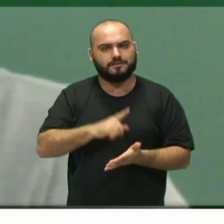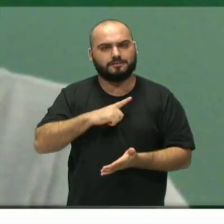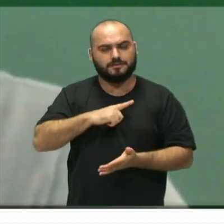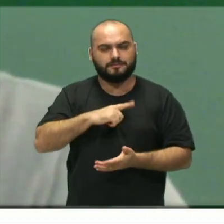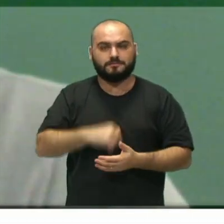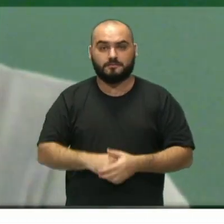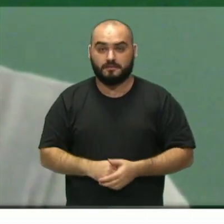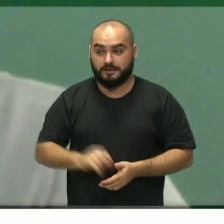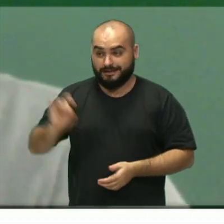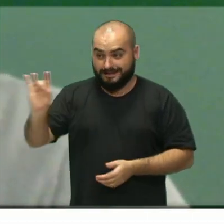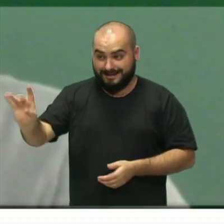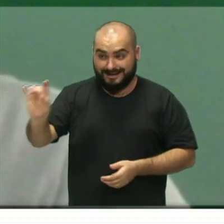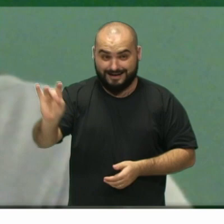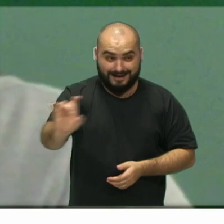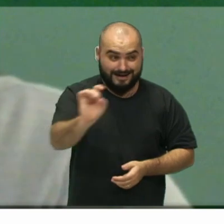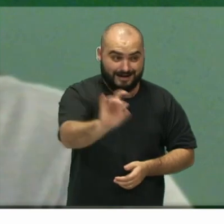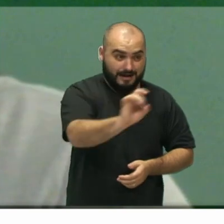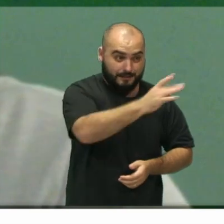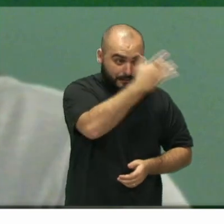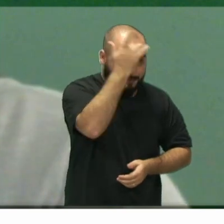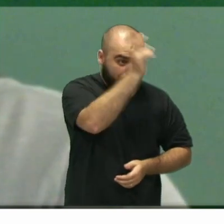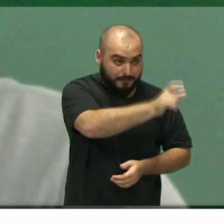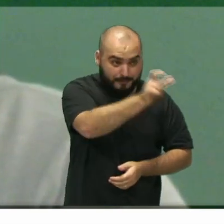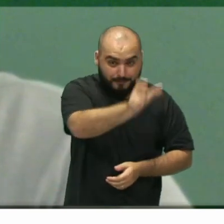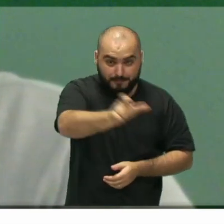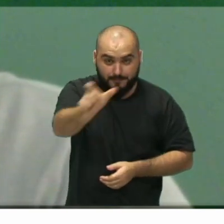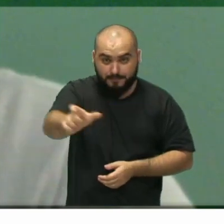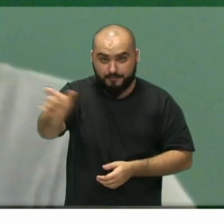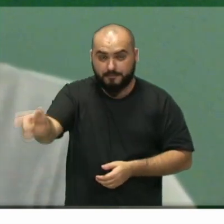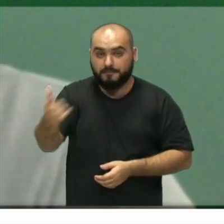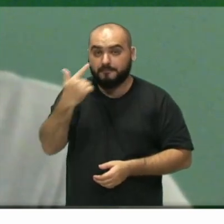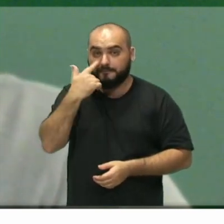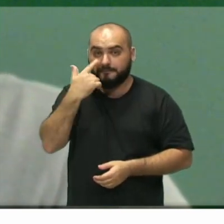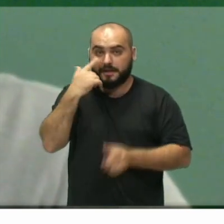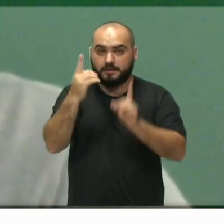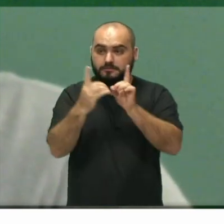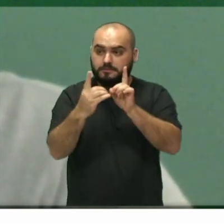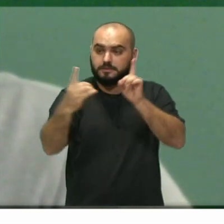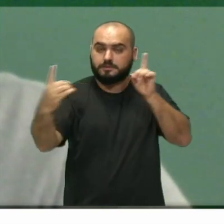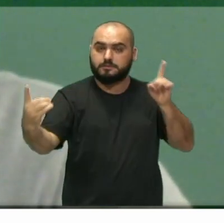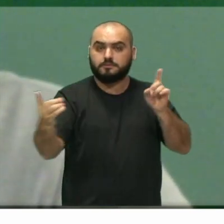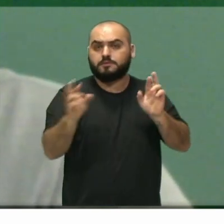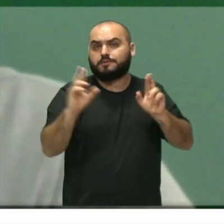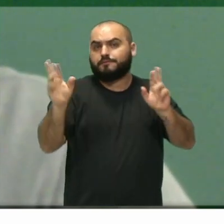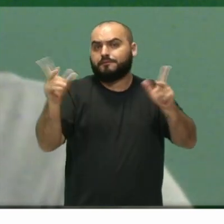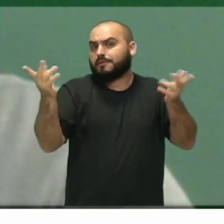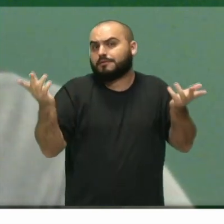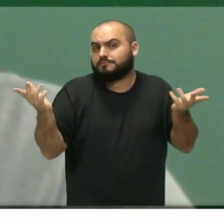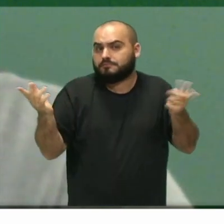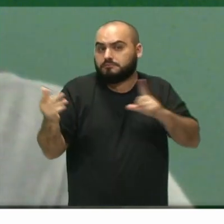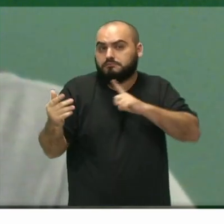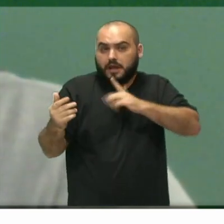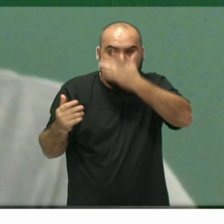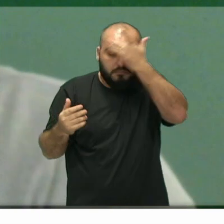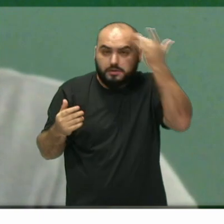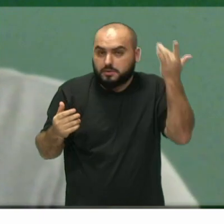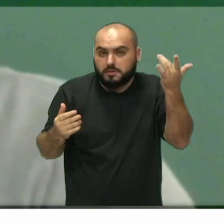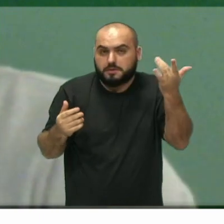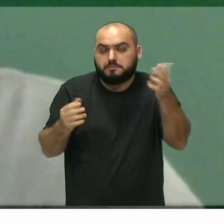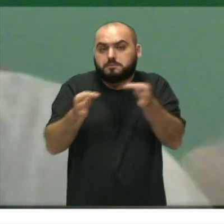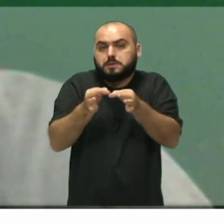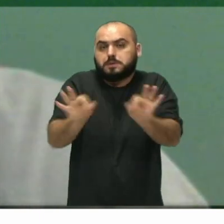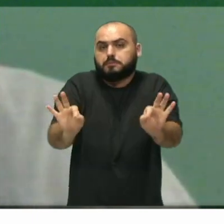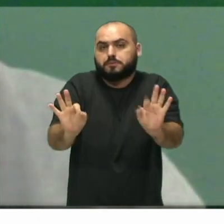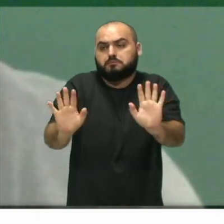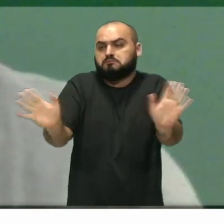cada pessoa interpreta essa questão do distanciamento de uma forma diferente. Tem pessoas que simplesmente, não,